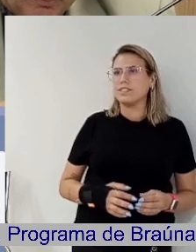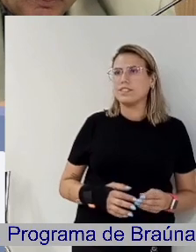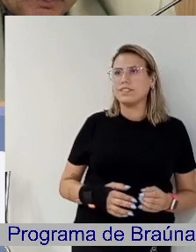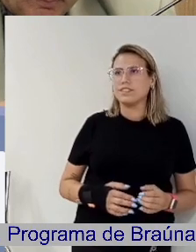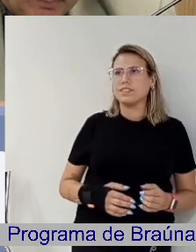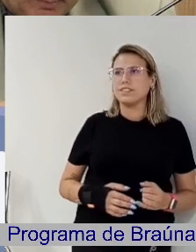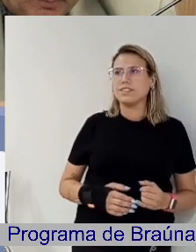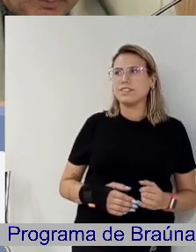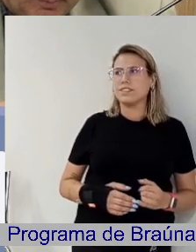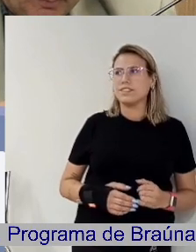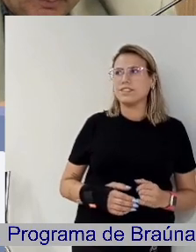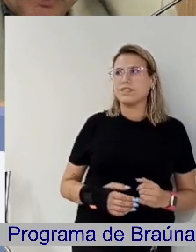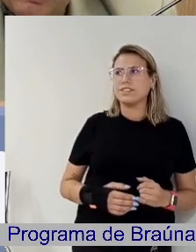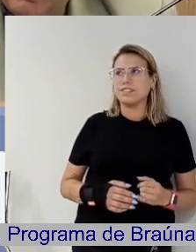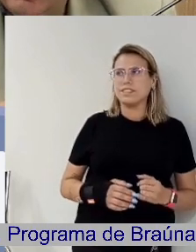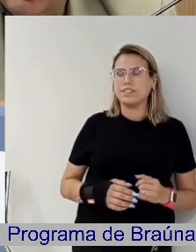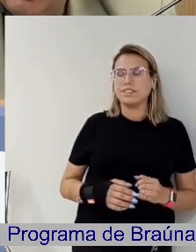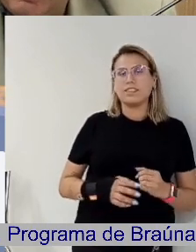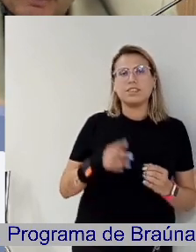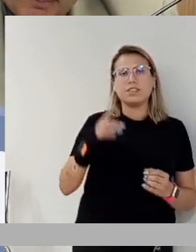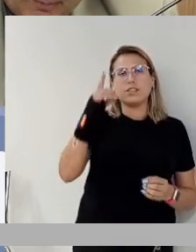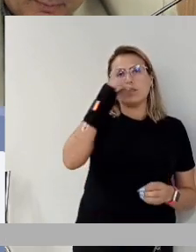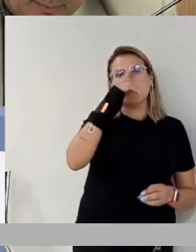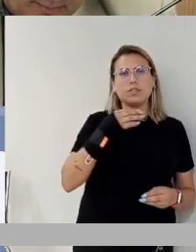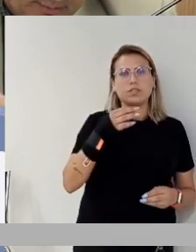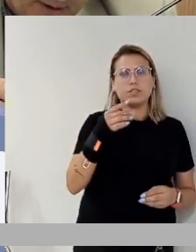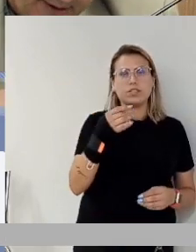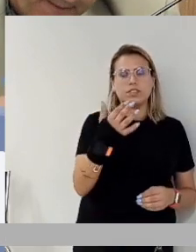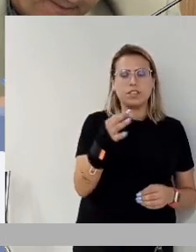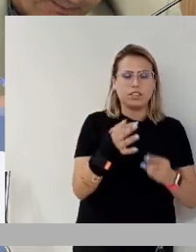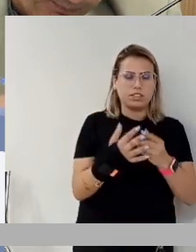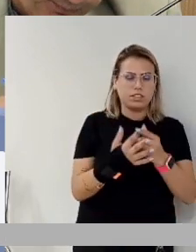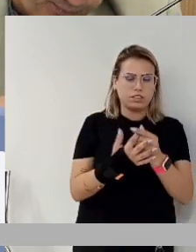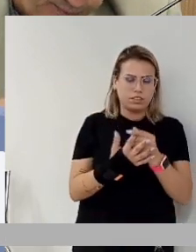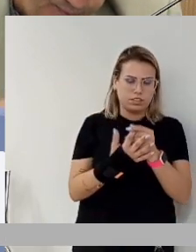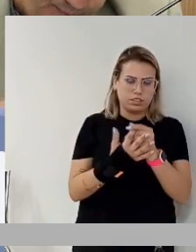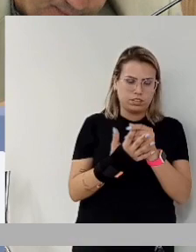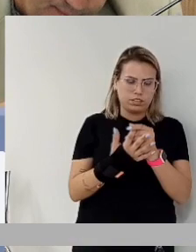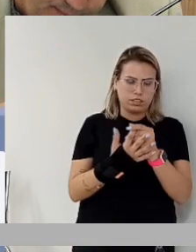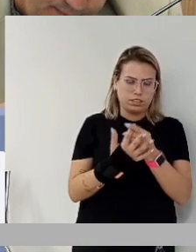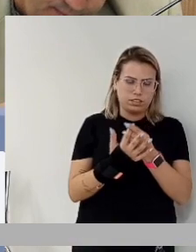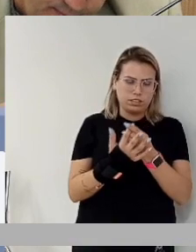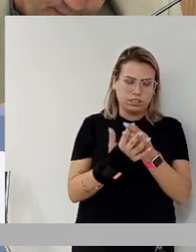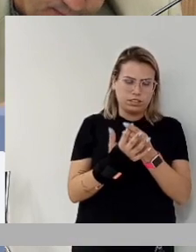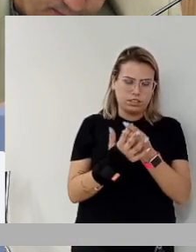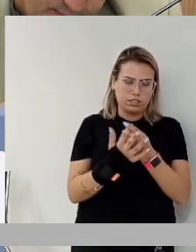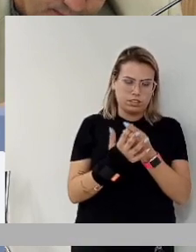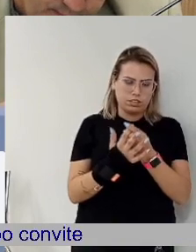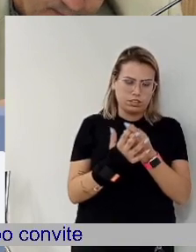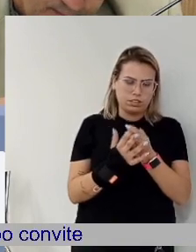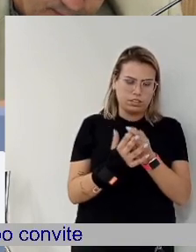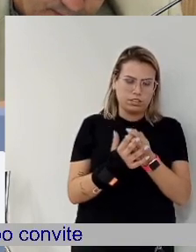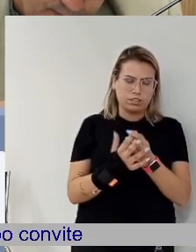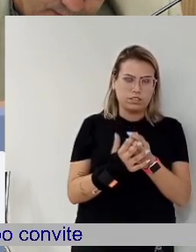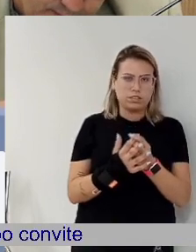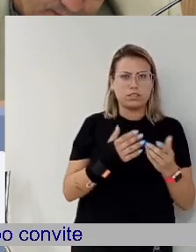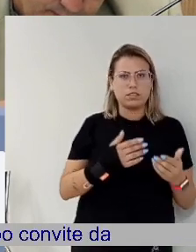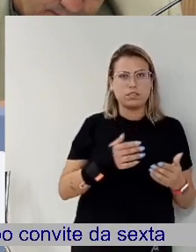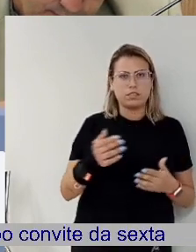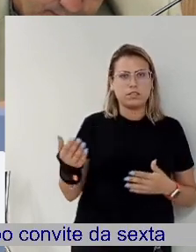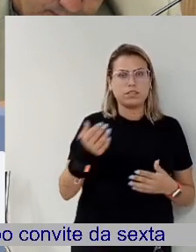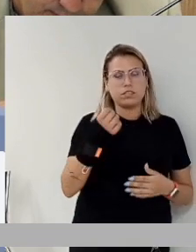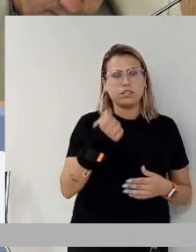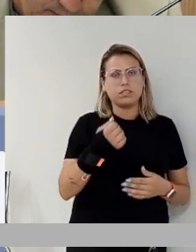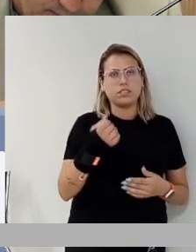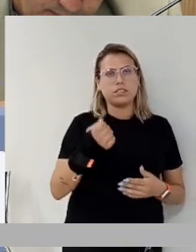n boca quente domingo dia 10 eh que eu recebo convite da sexta trilha